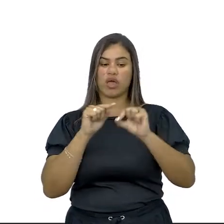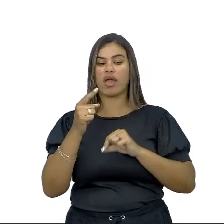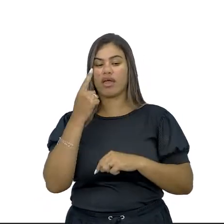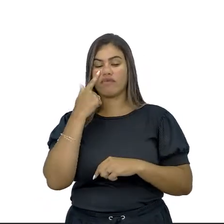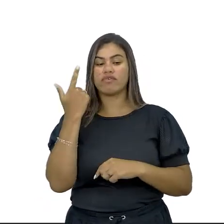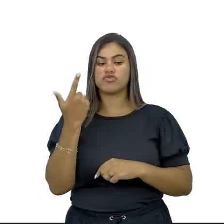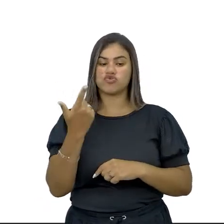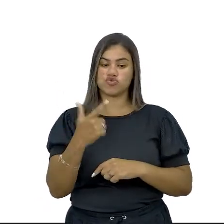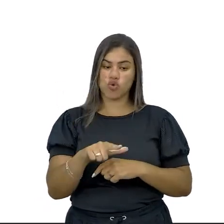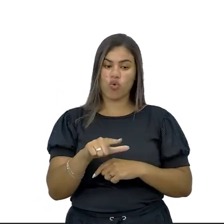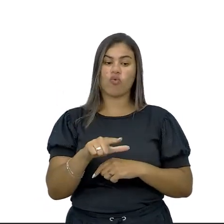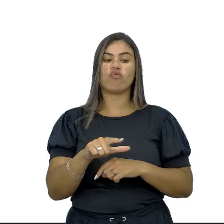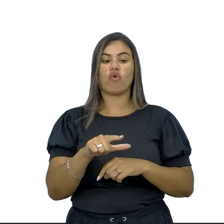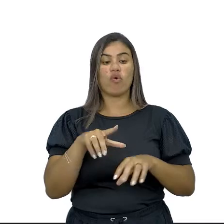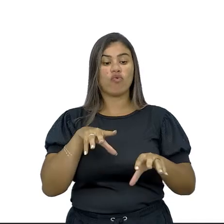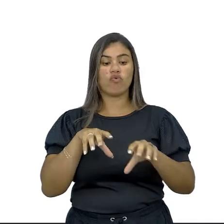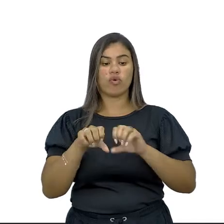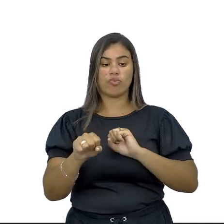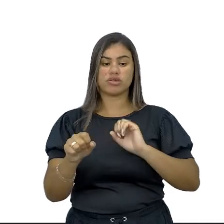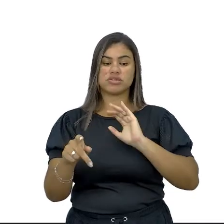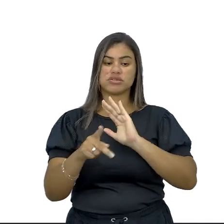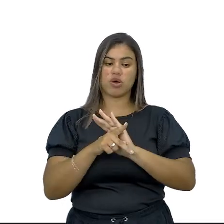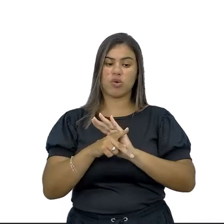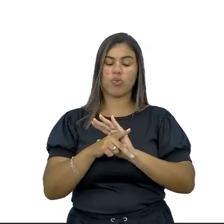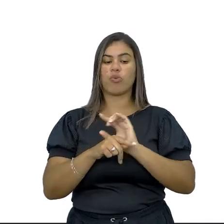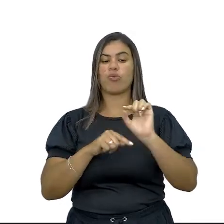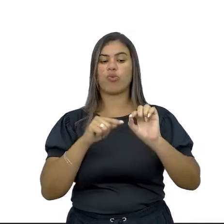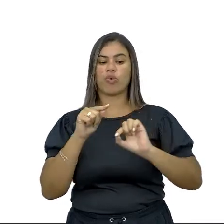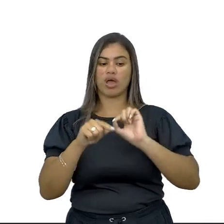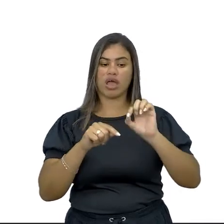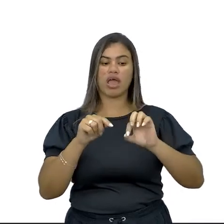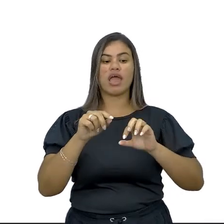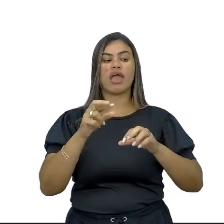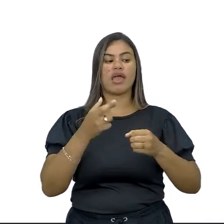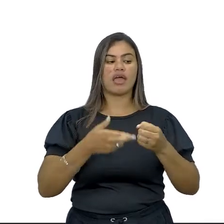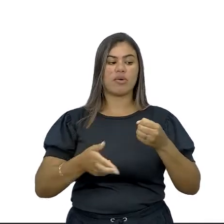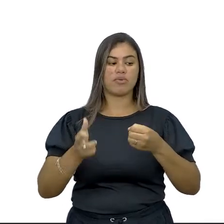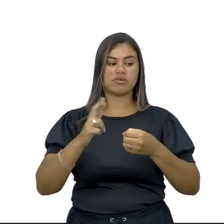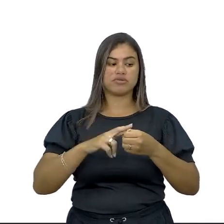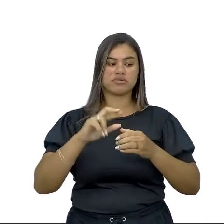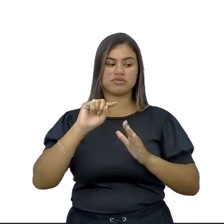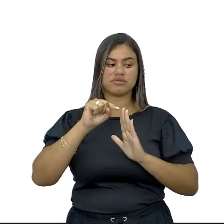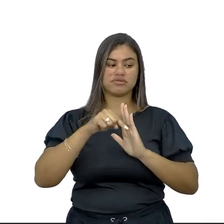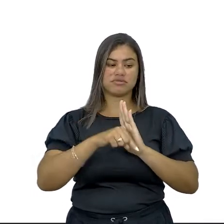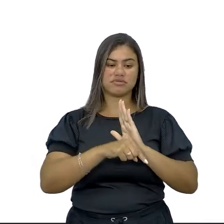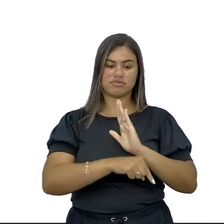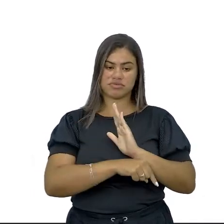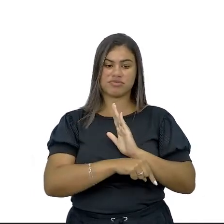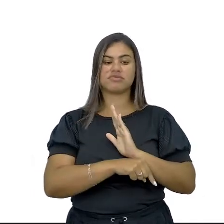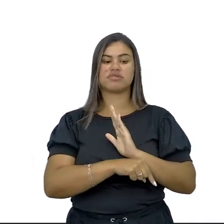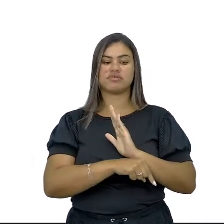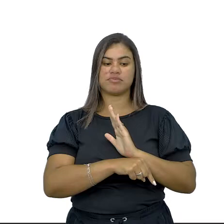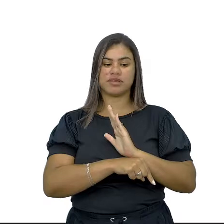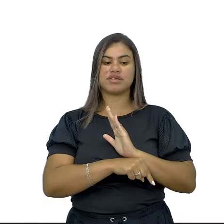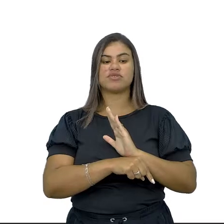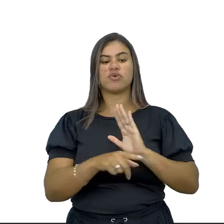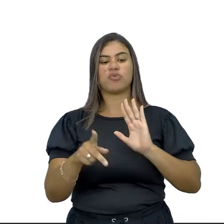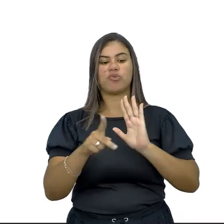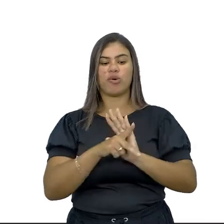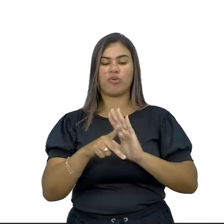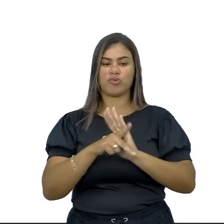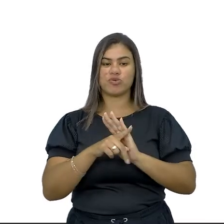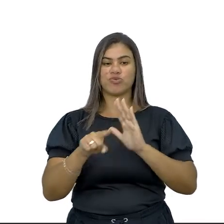rever como as formações do Programa de Recuperação e Aprofundamento em Ciências da Natureza estão estruturadas no